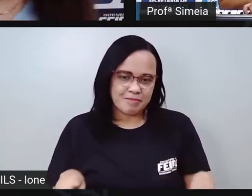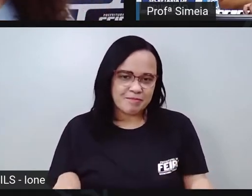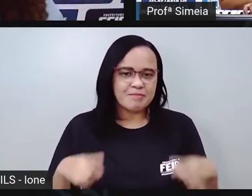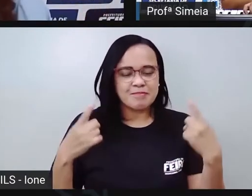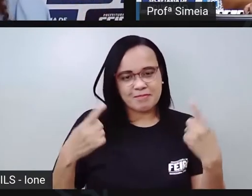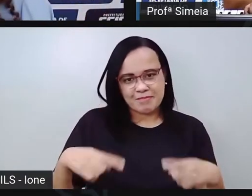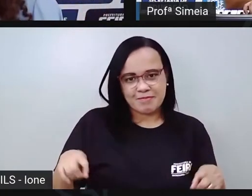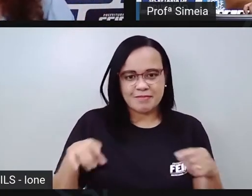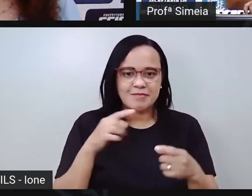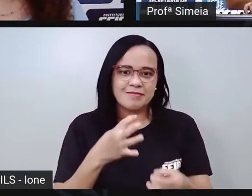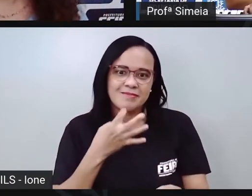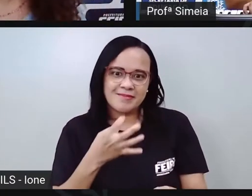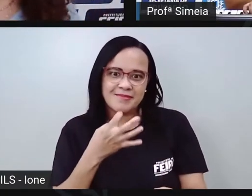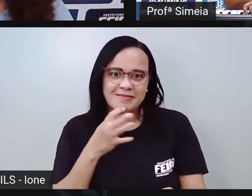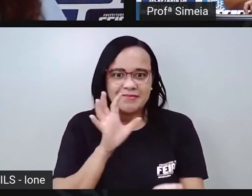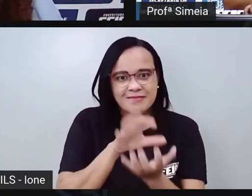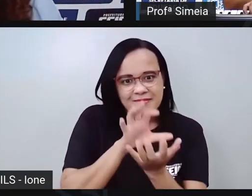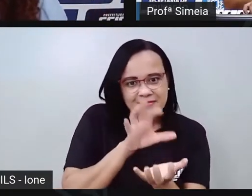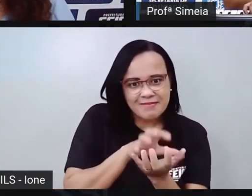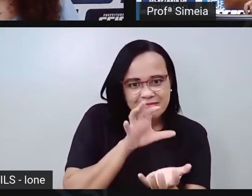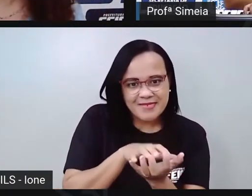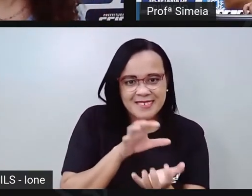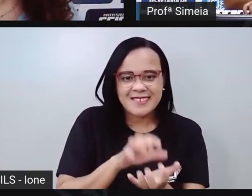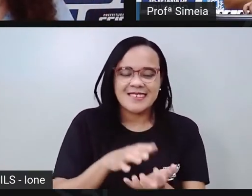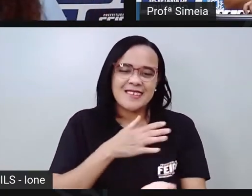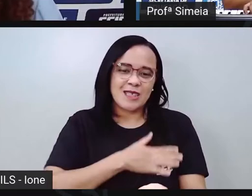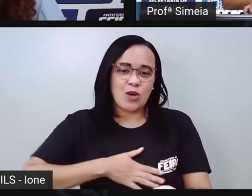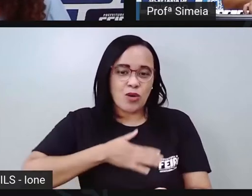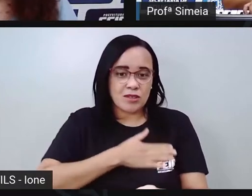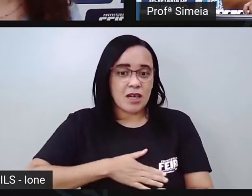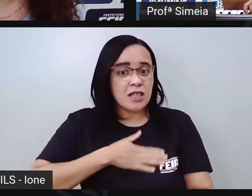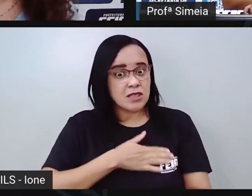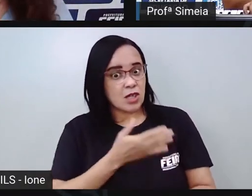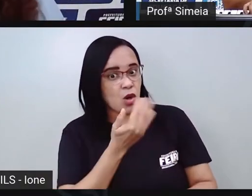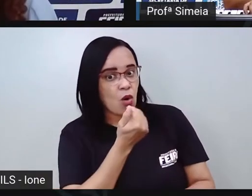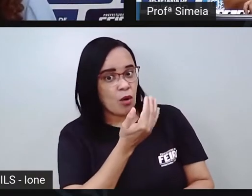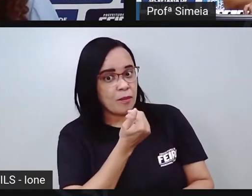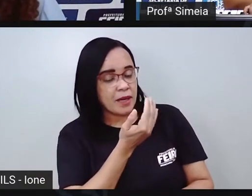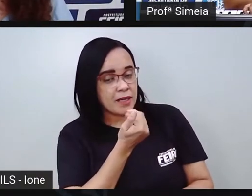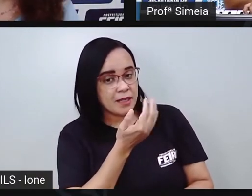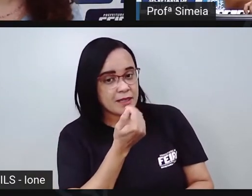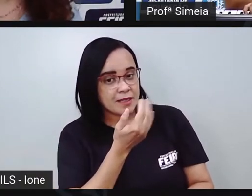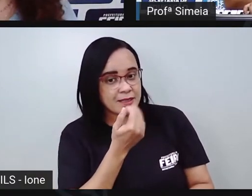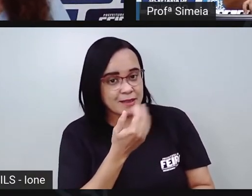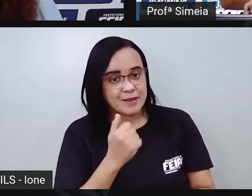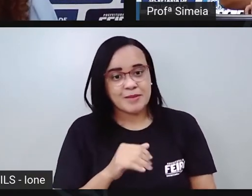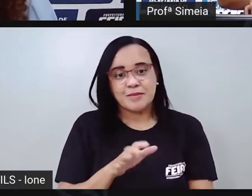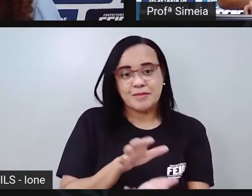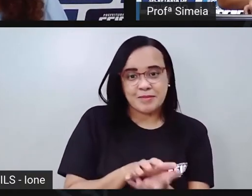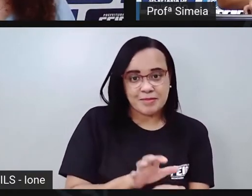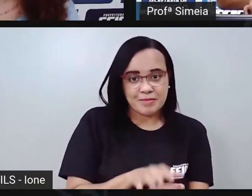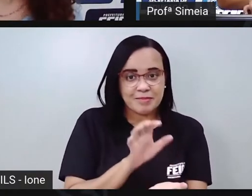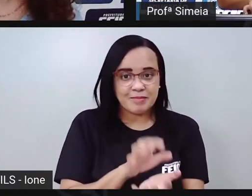Eu conheço um jacaré que gosta de comer